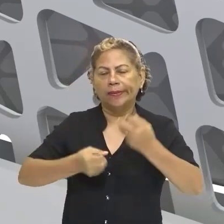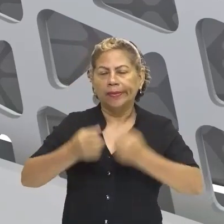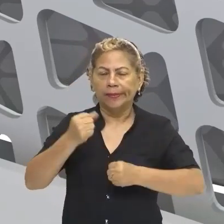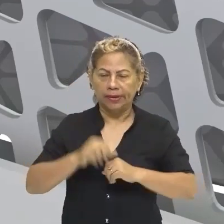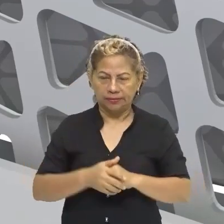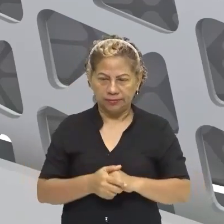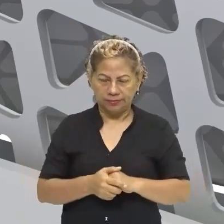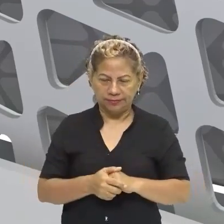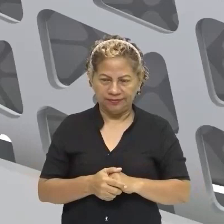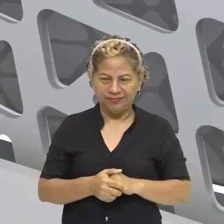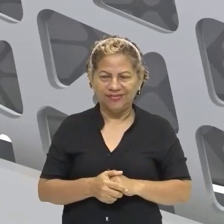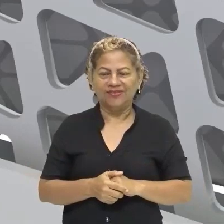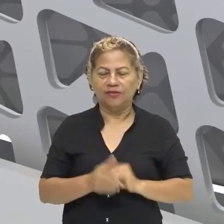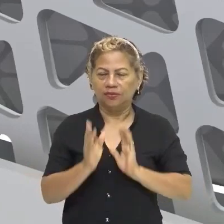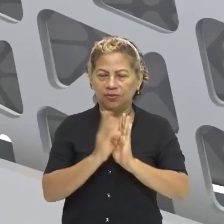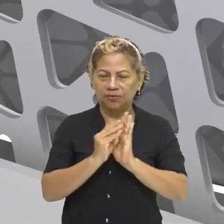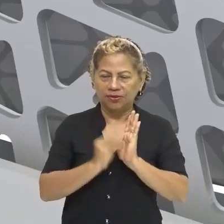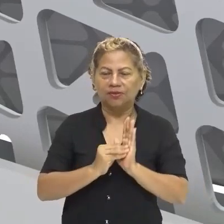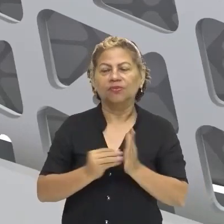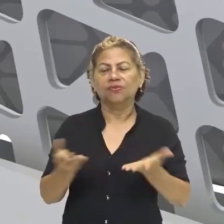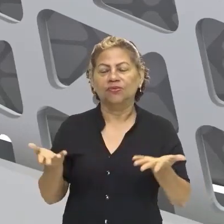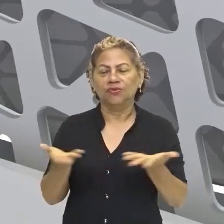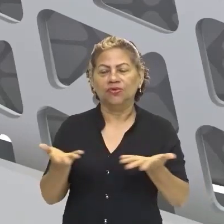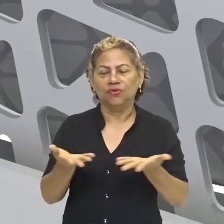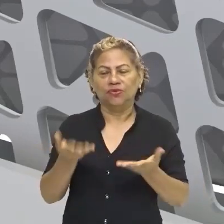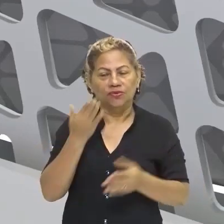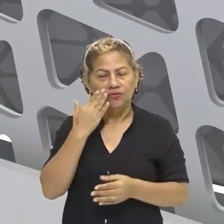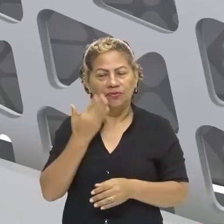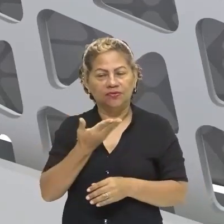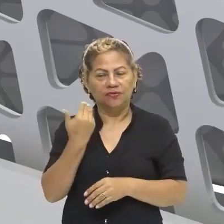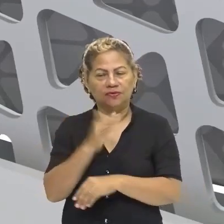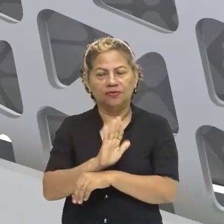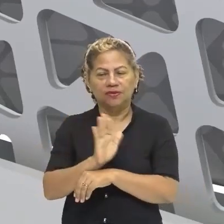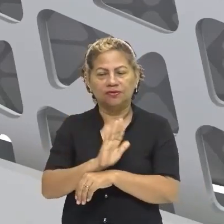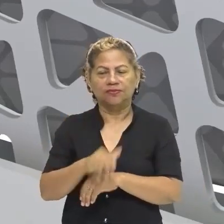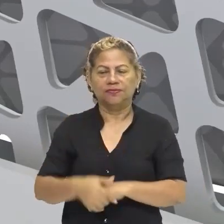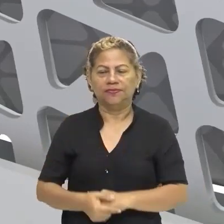exatamente sobre o assunto da nossa aula. Vamos ao vídeo.